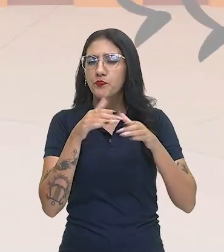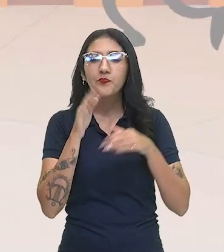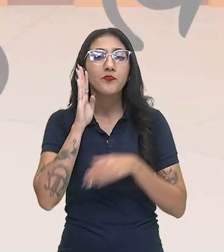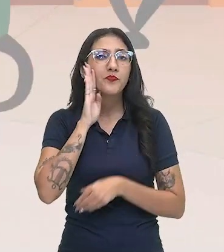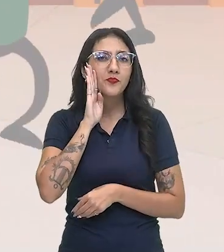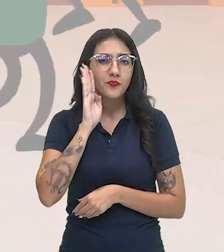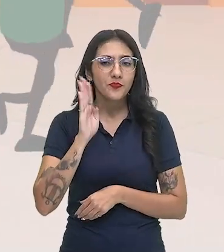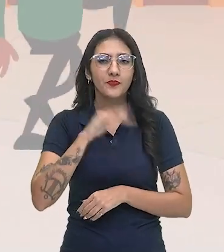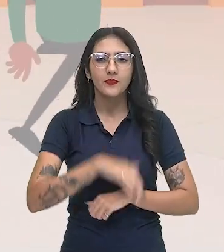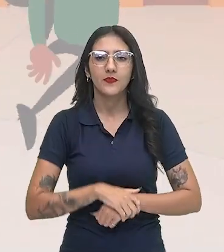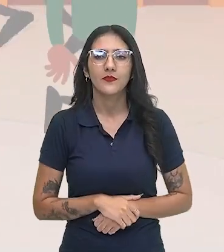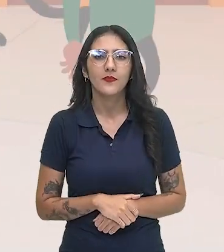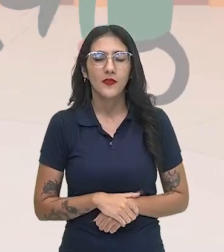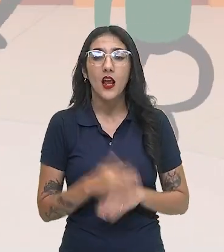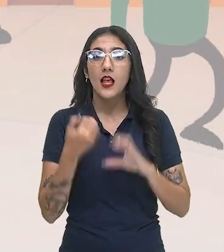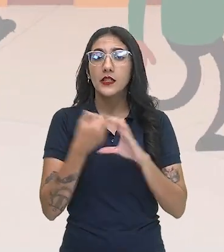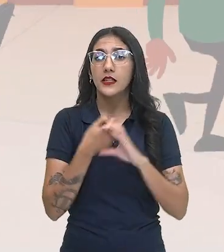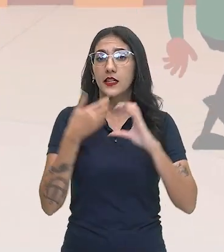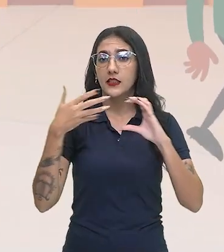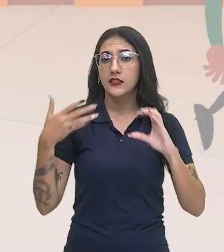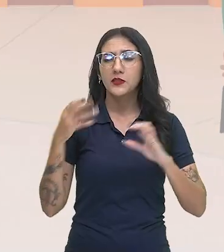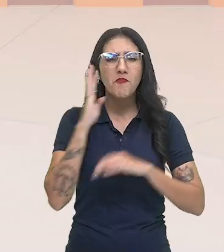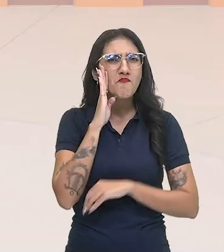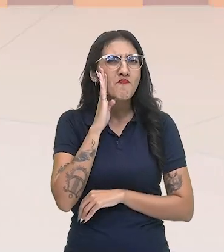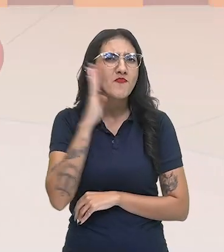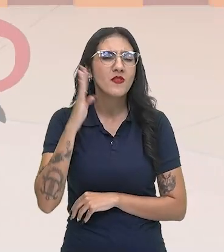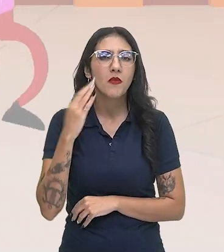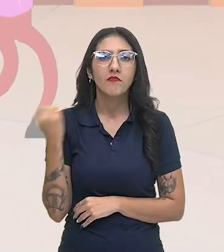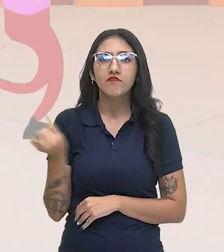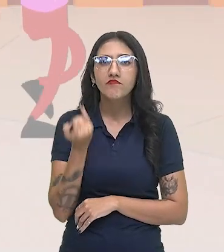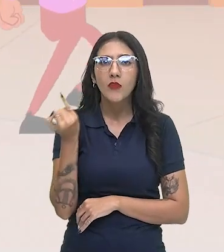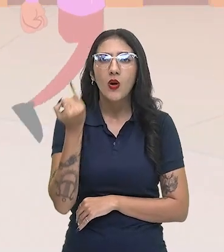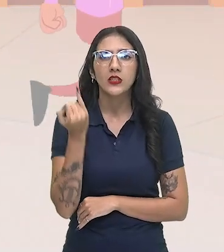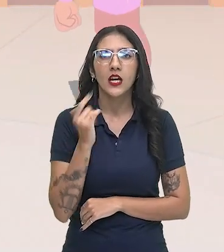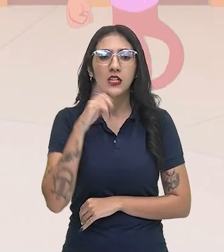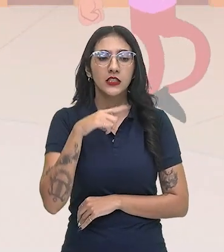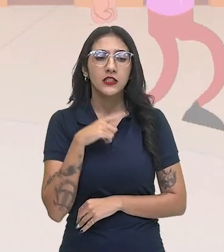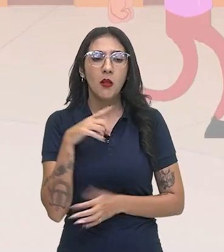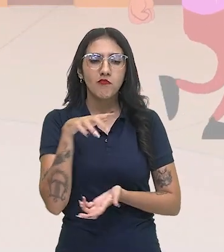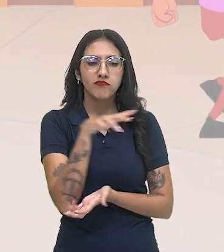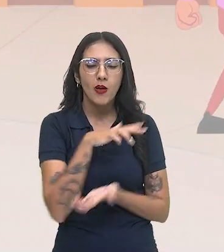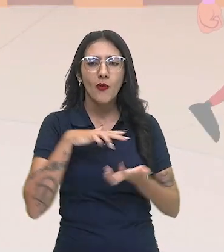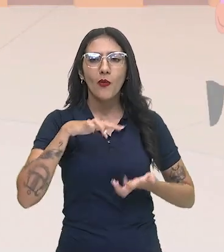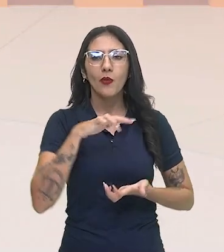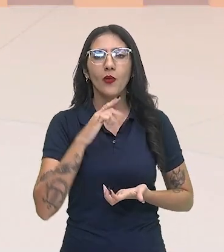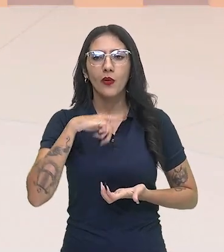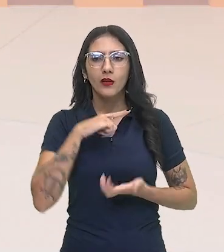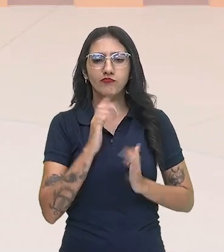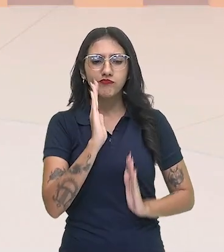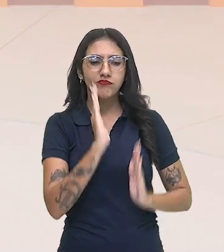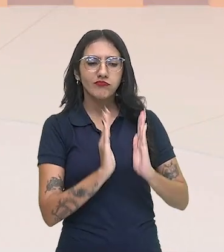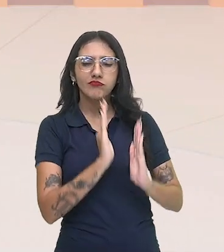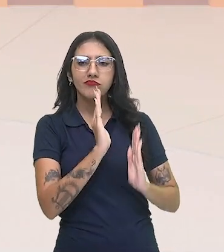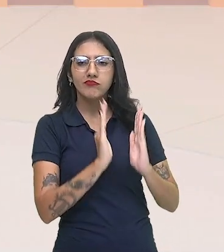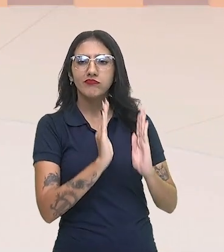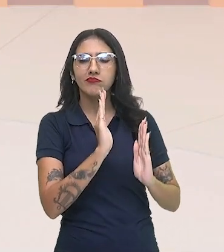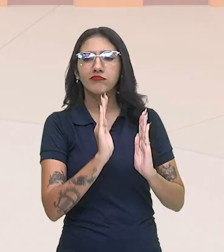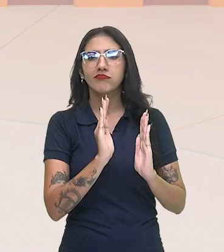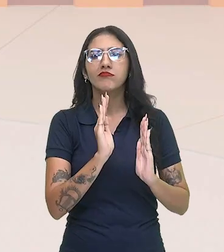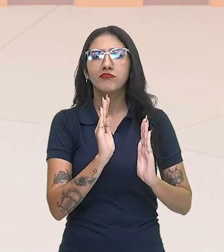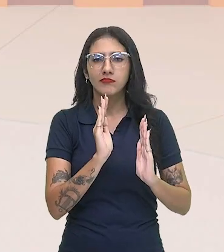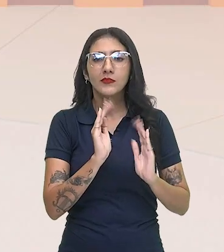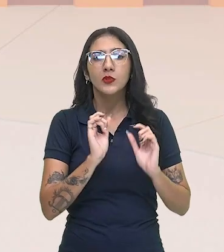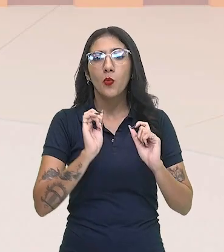As características mais importantes destas rebeliões neste período, que é o período provincial, foi